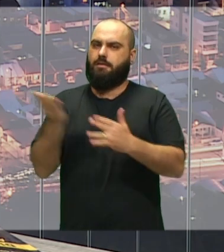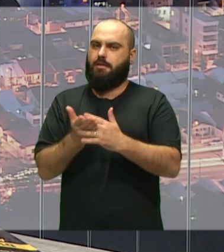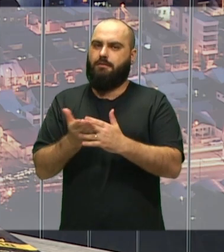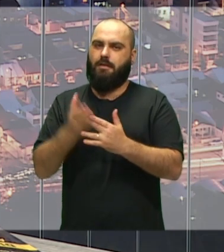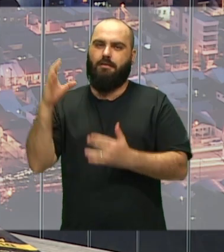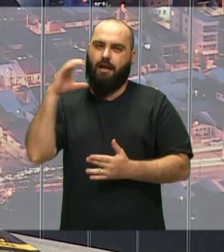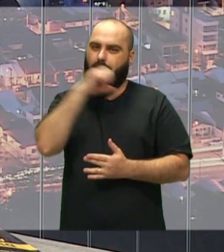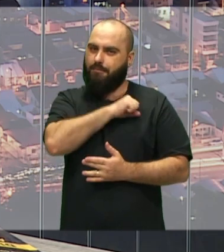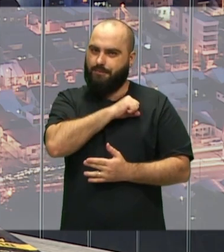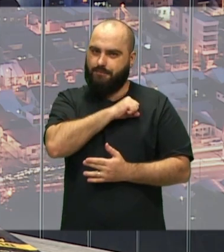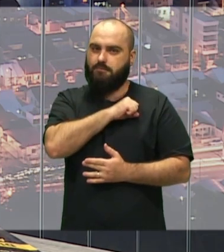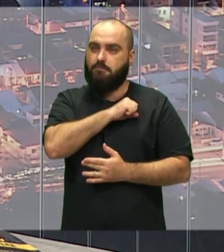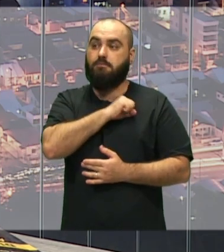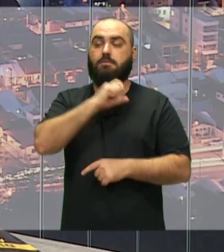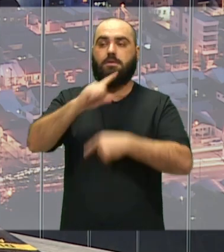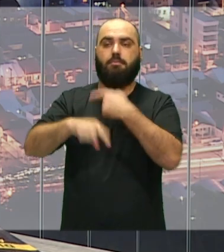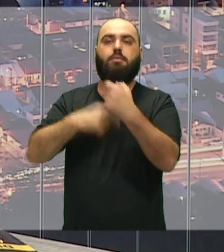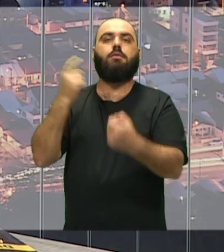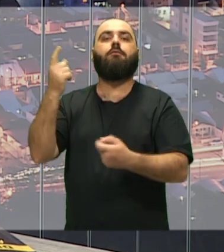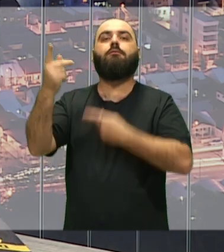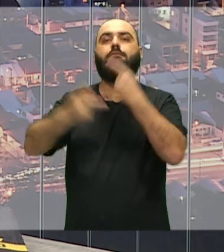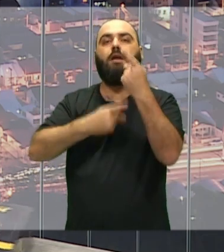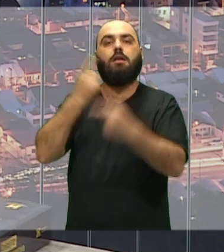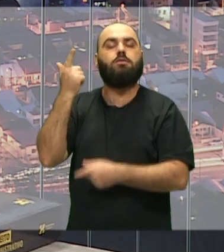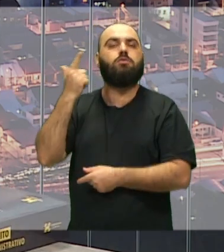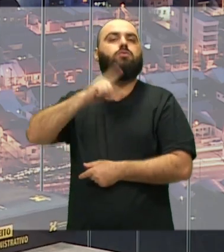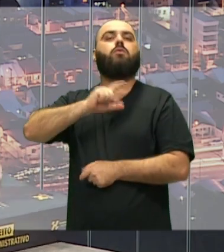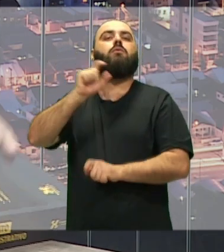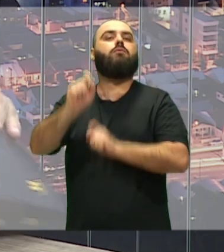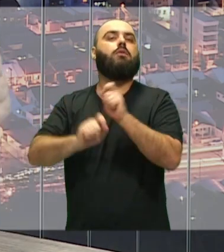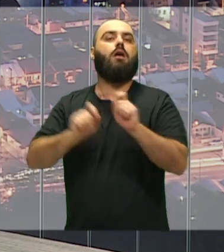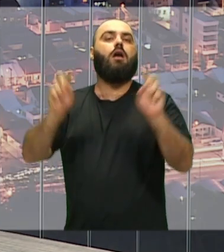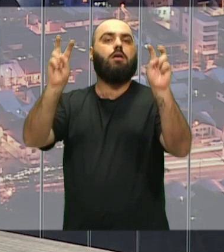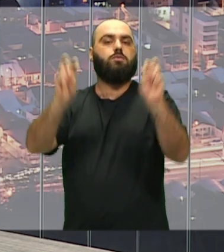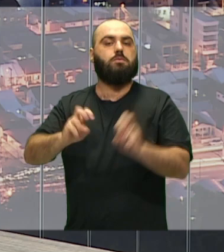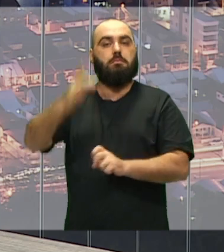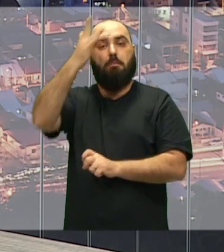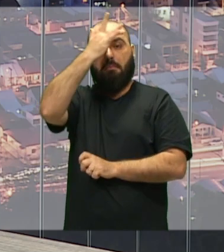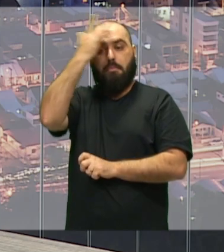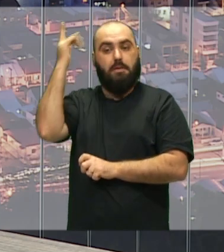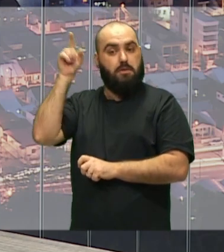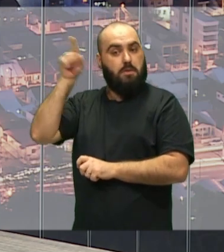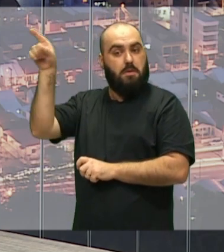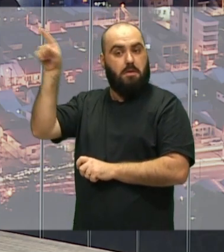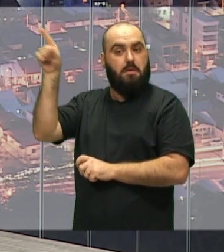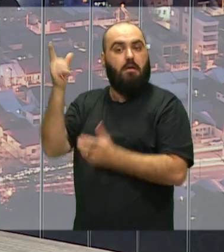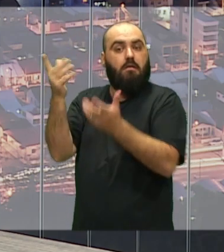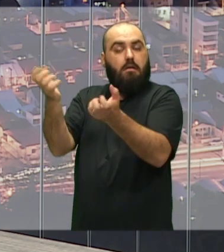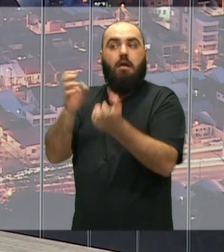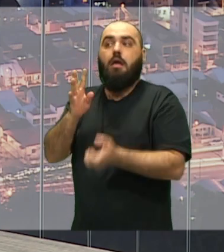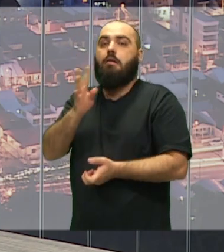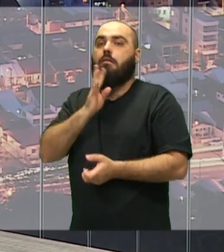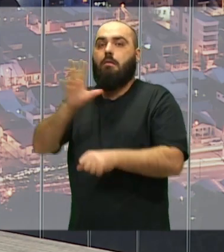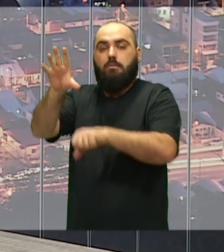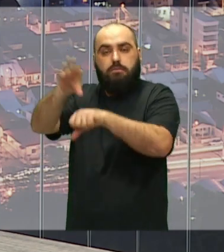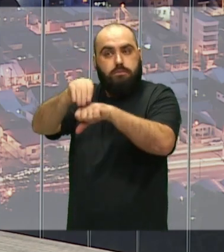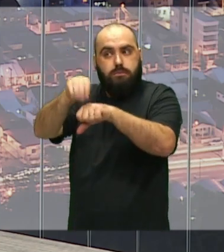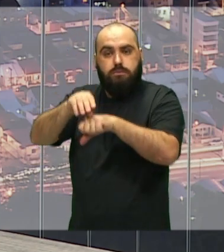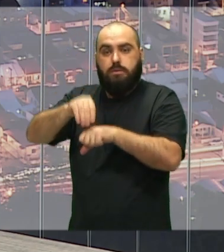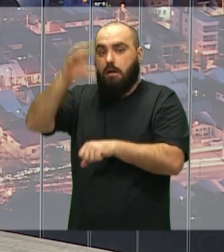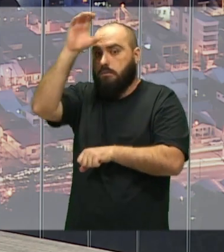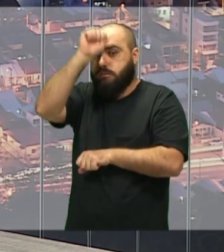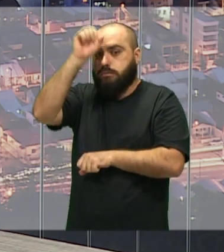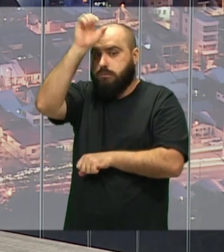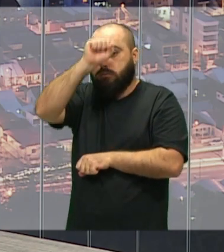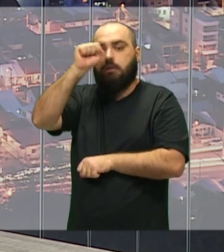pequeno intervalo. Na volta a gente fala mais um pouquinho para quem quiser conhecer e quem